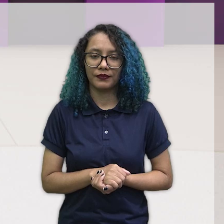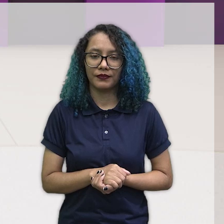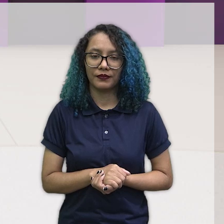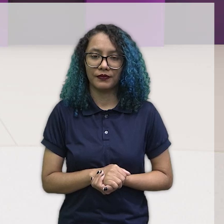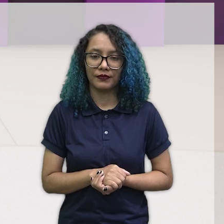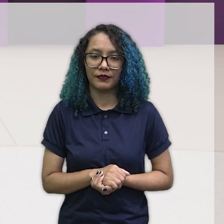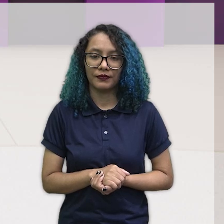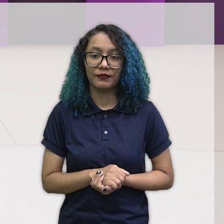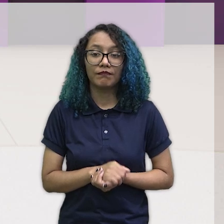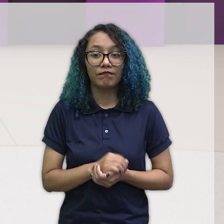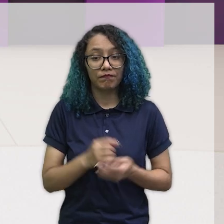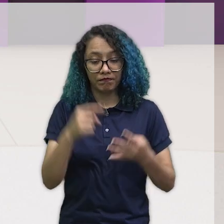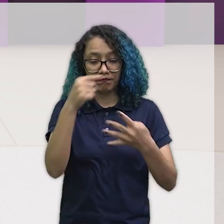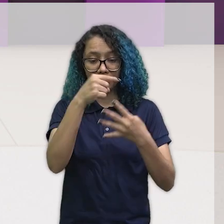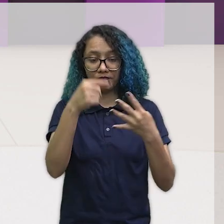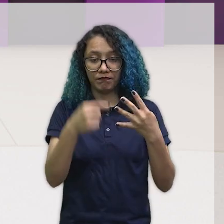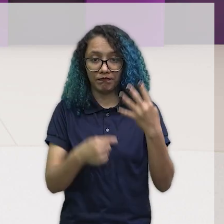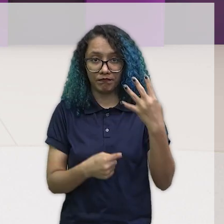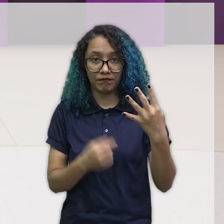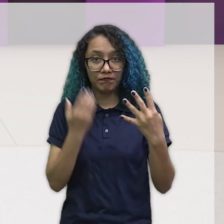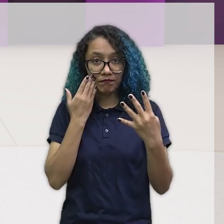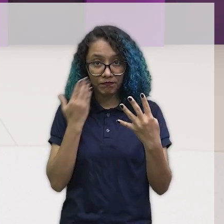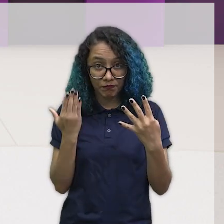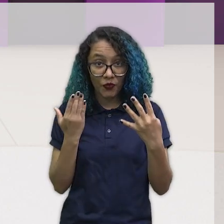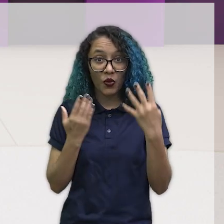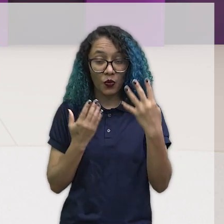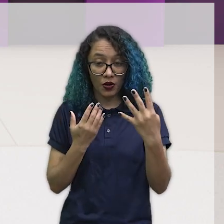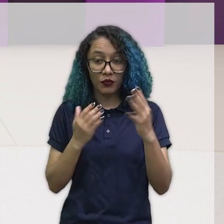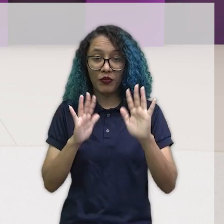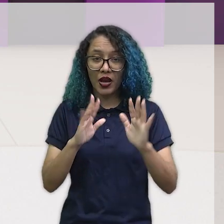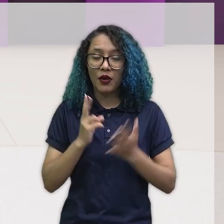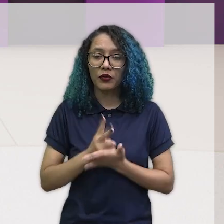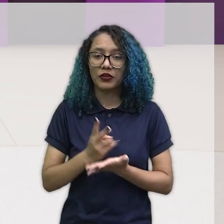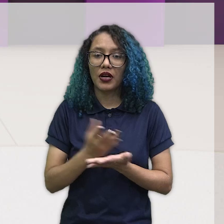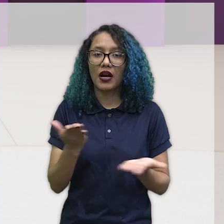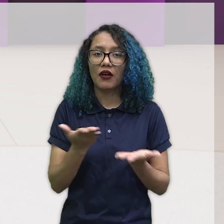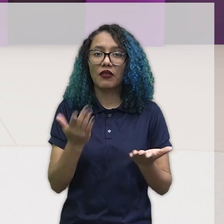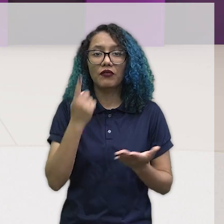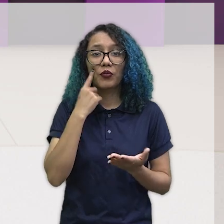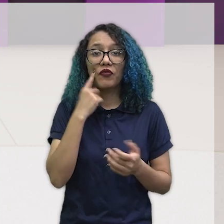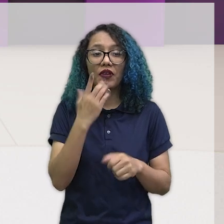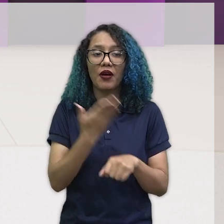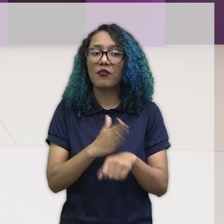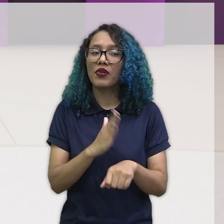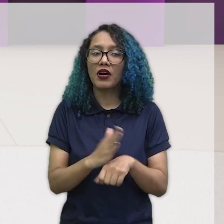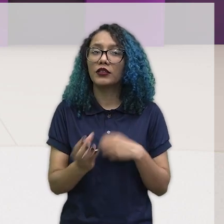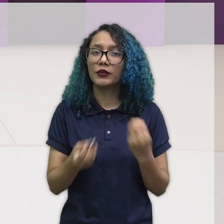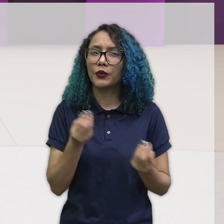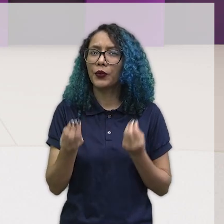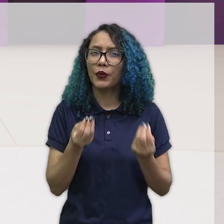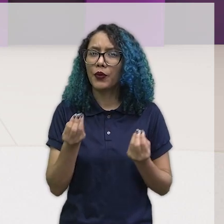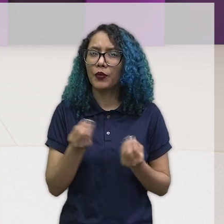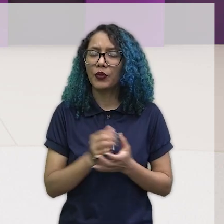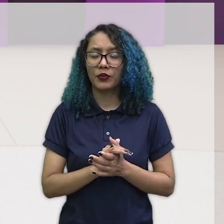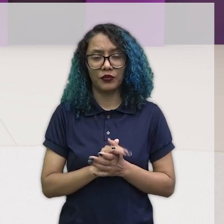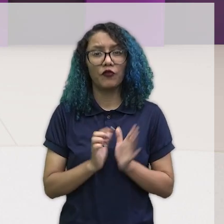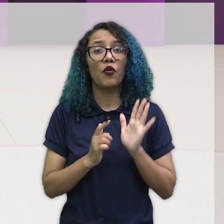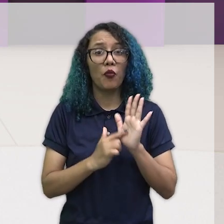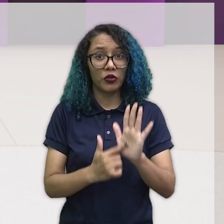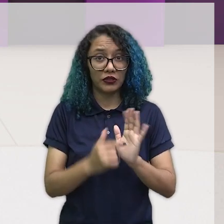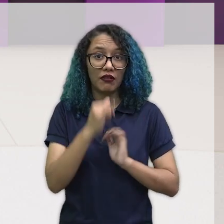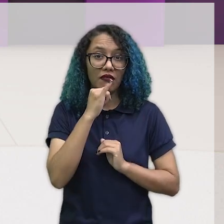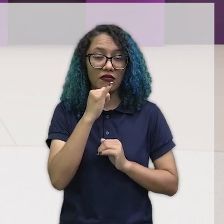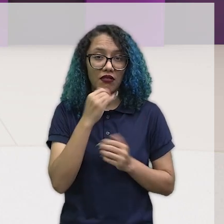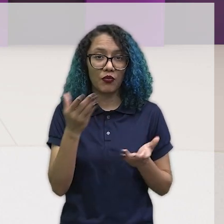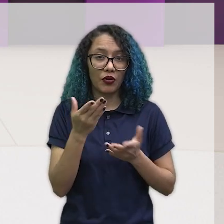estamos diante dessas quatro propriedades, mas avançando agora nós vamos fazer a aplicação dessas propriedades em exemplos, para que